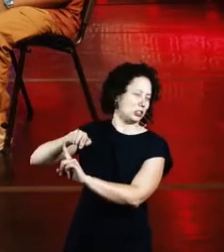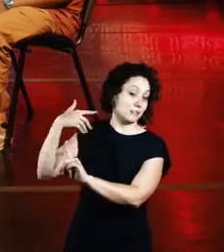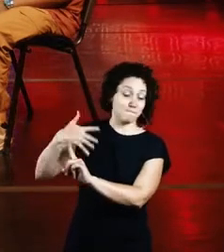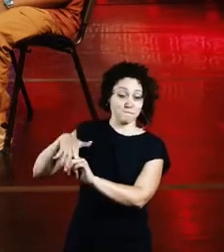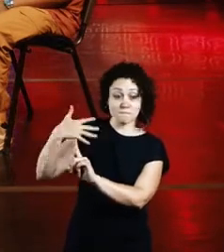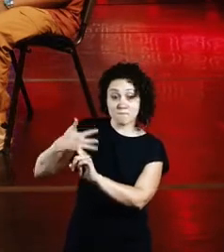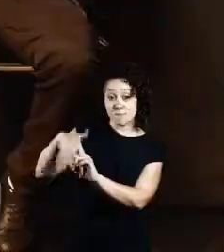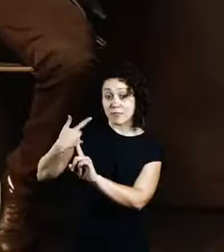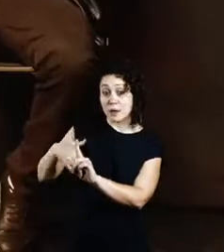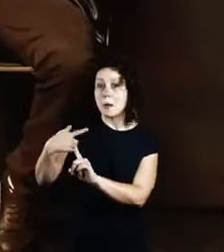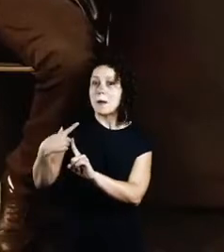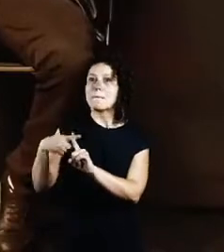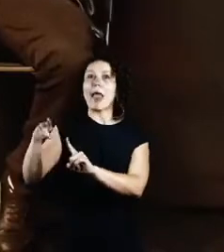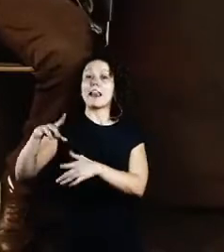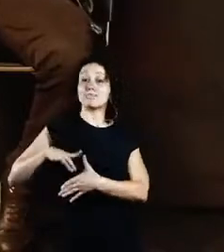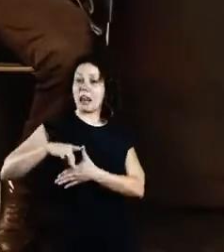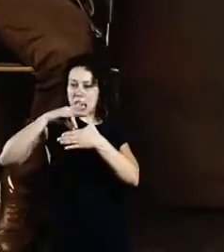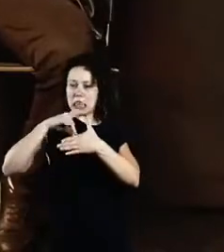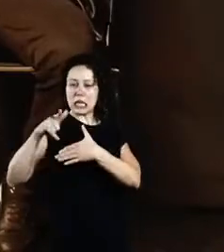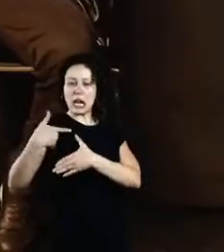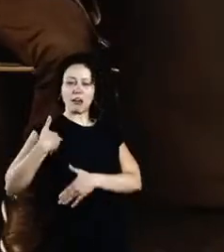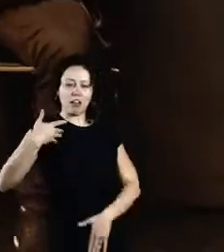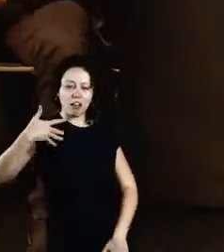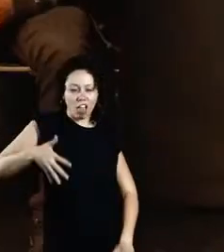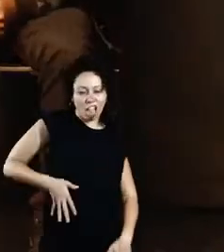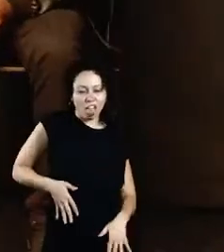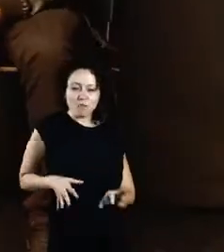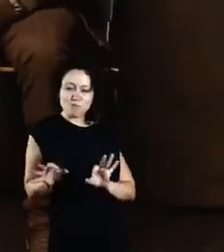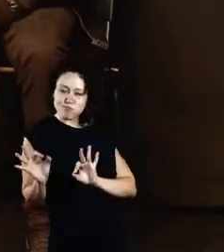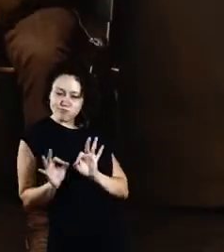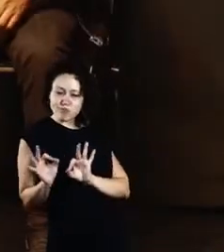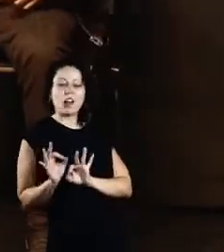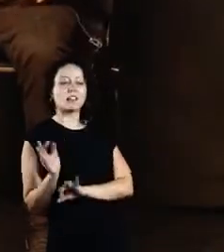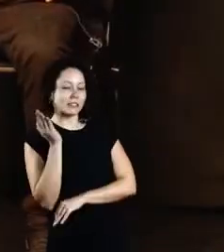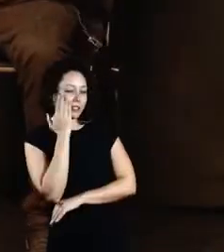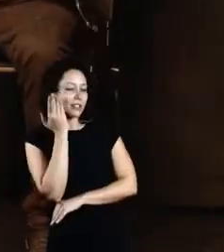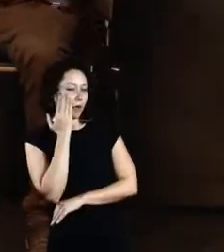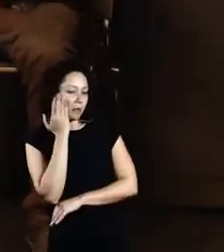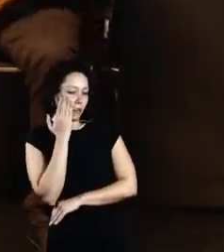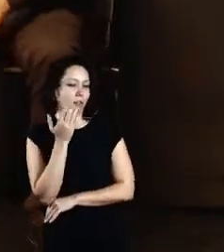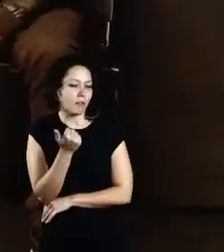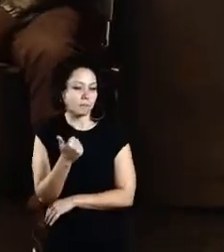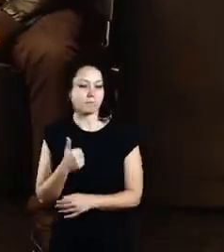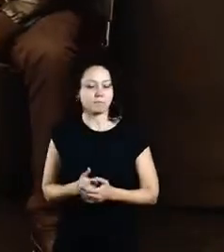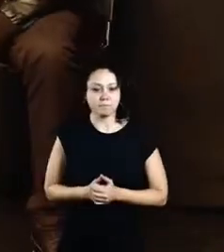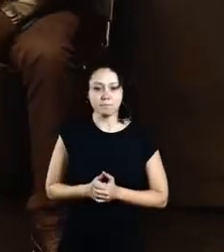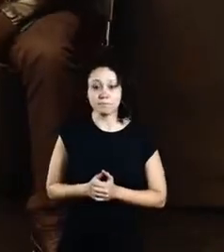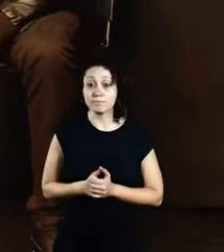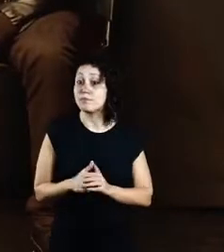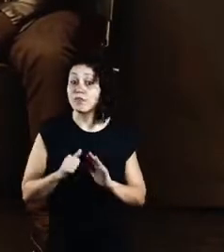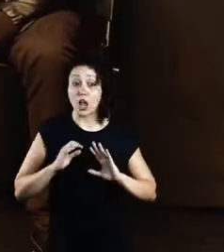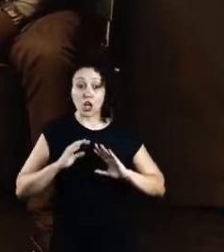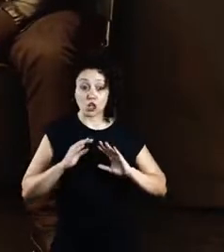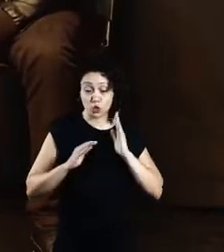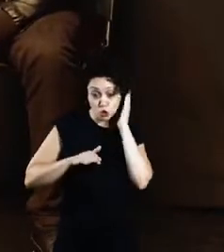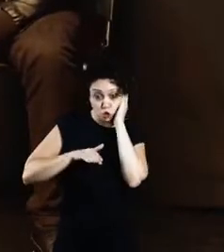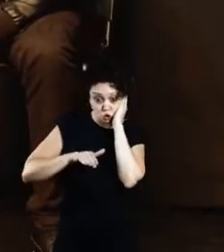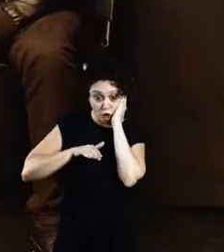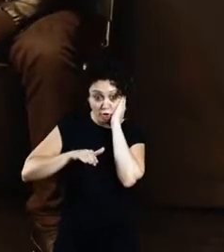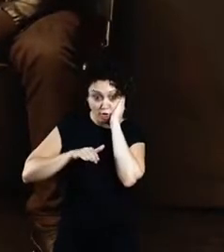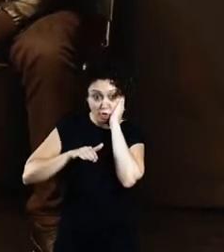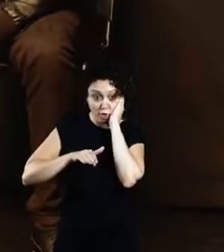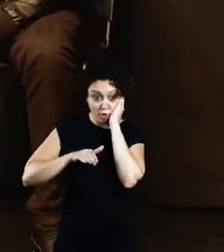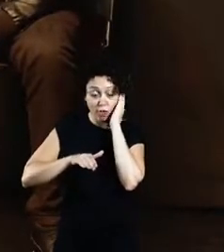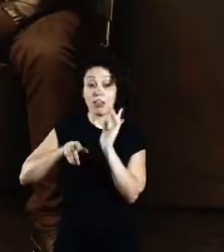o Duda comandava um baile, ele sabia. O Duda já era desses DJ, todos que estavam aparecendo lá, o